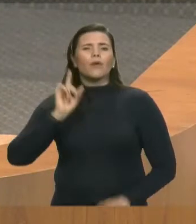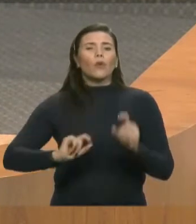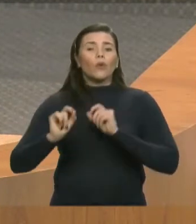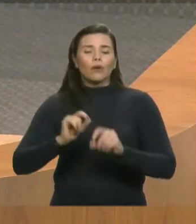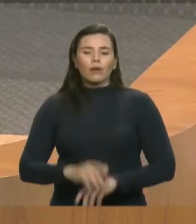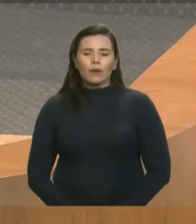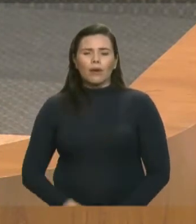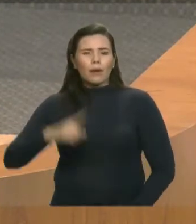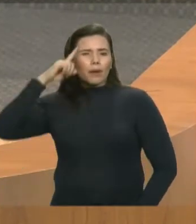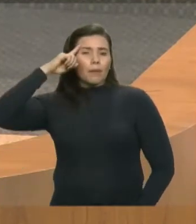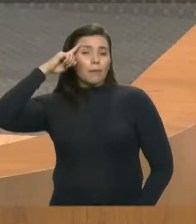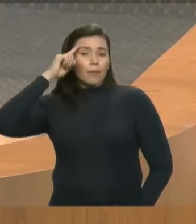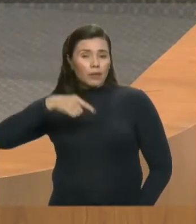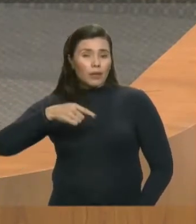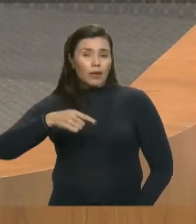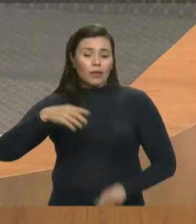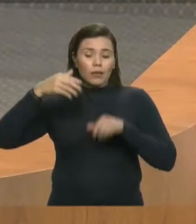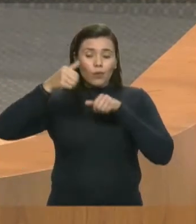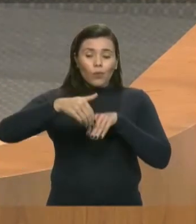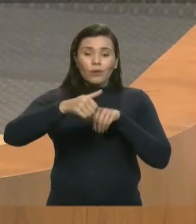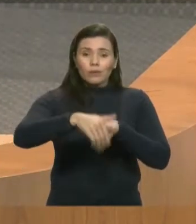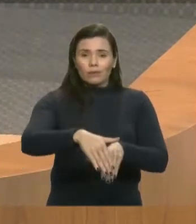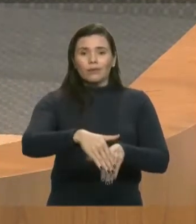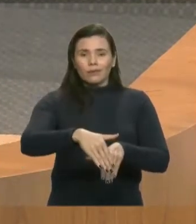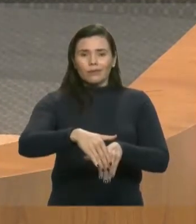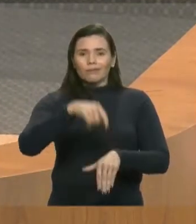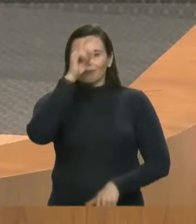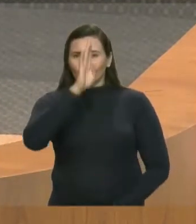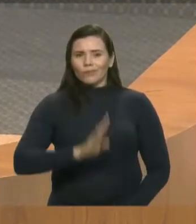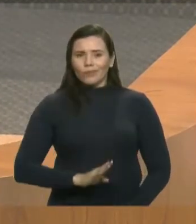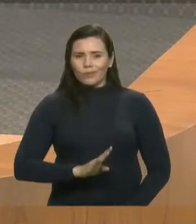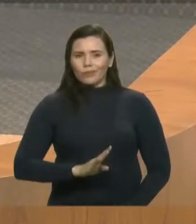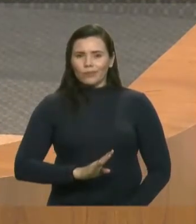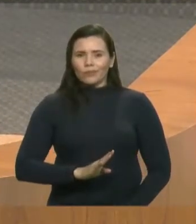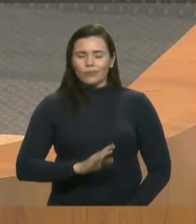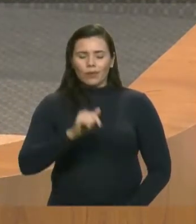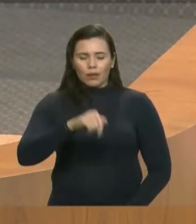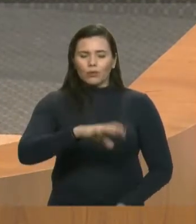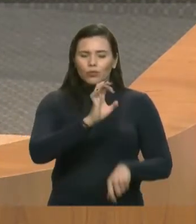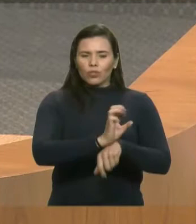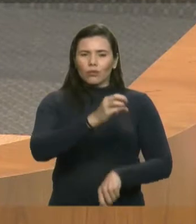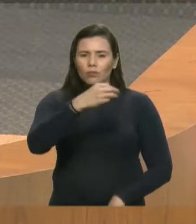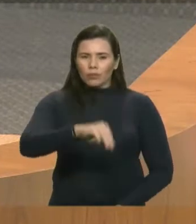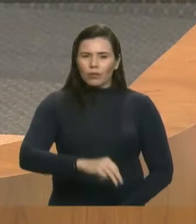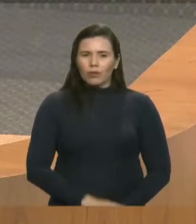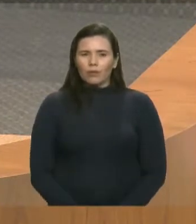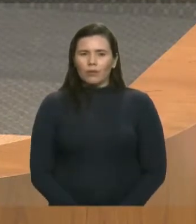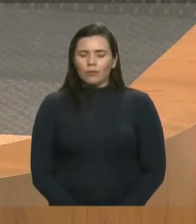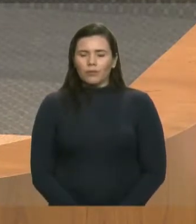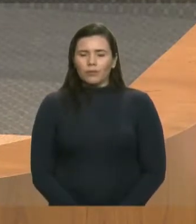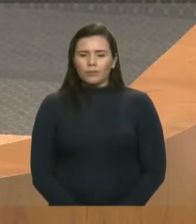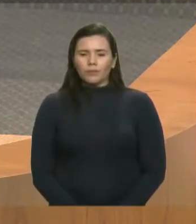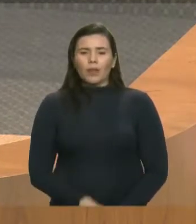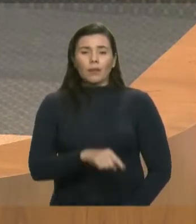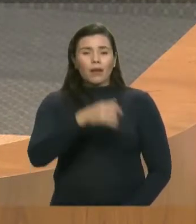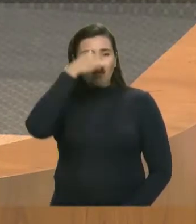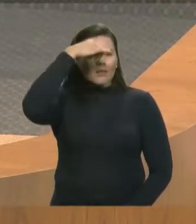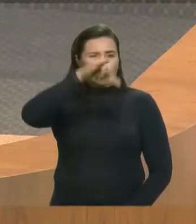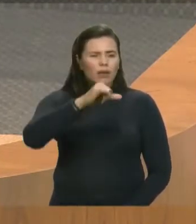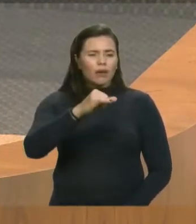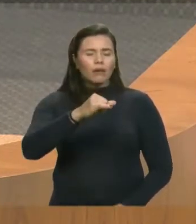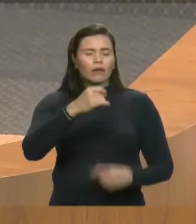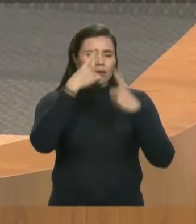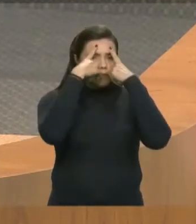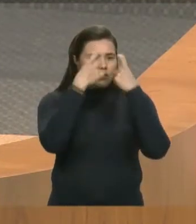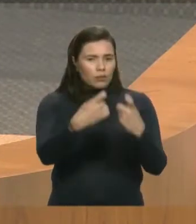disponibilizar homens da Força Nacional para que possam atuar não só de forma preventiva, mas